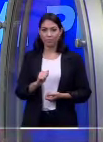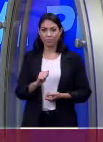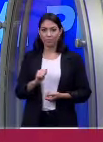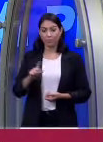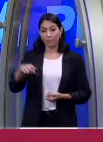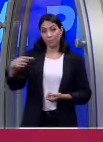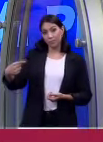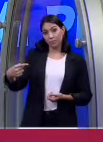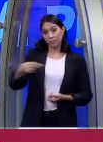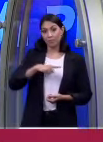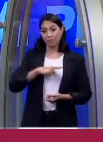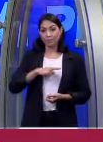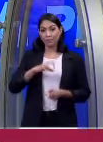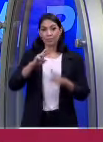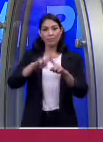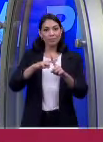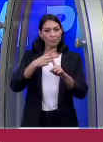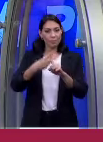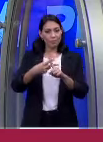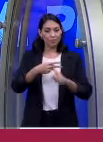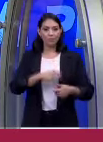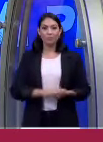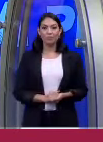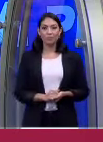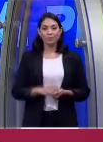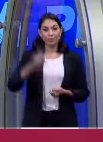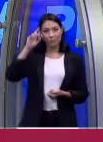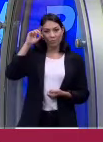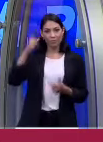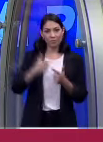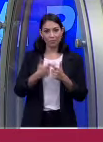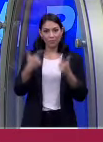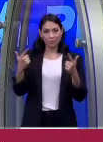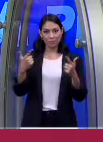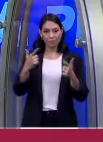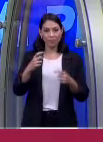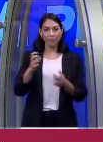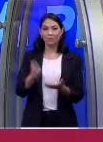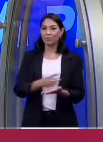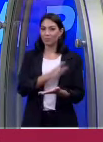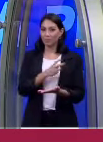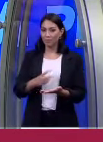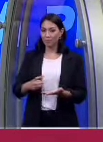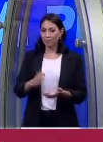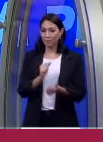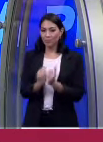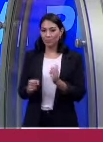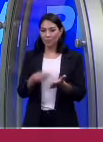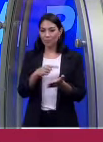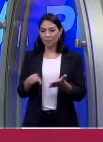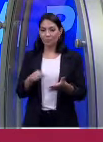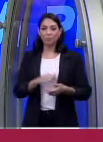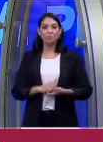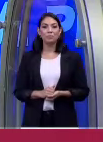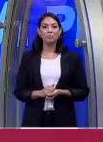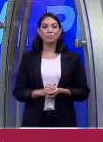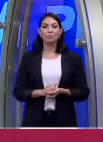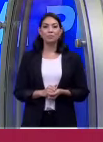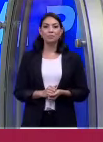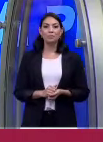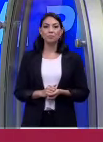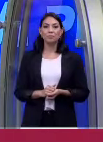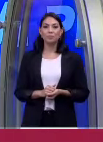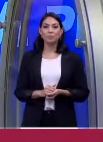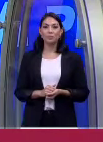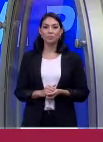na sequência tem dupla Sena, tem Dia de Sorte, tem Quina, tem Time Mania, os demais sorteios desta